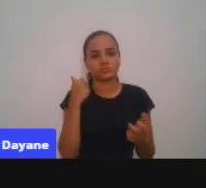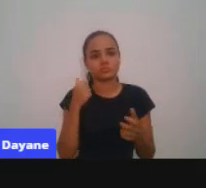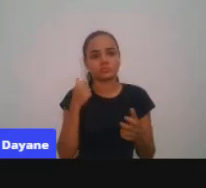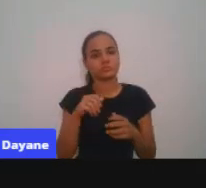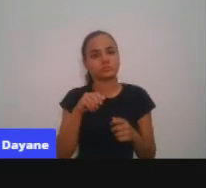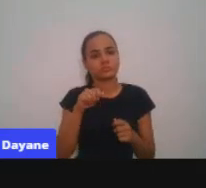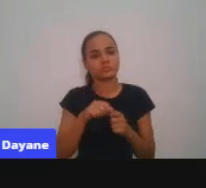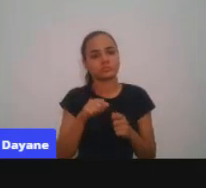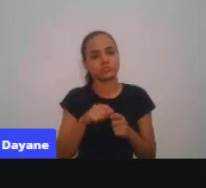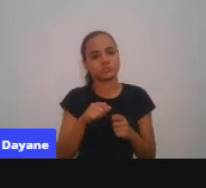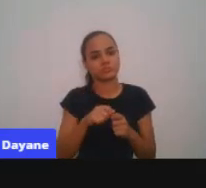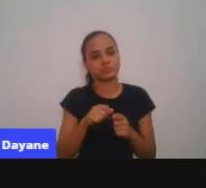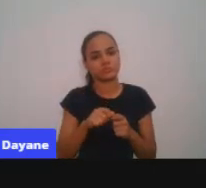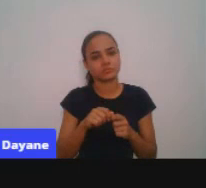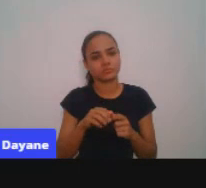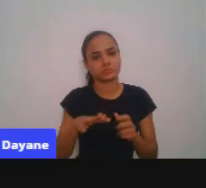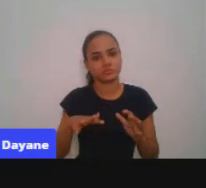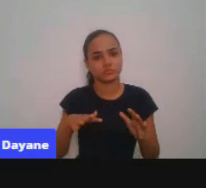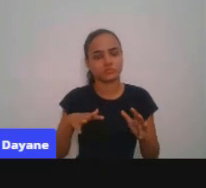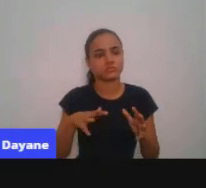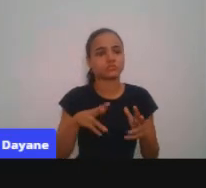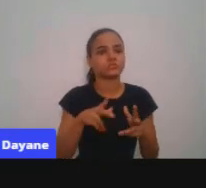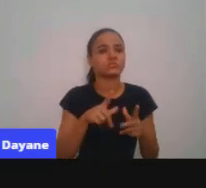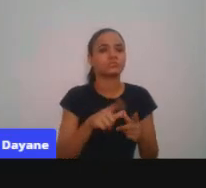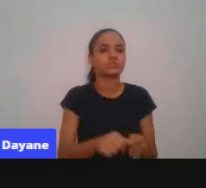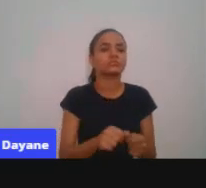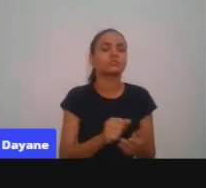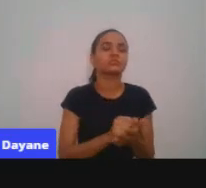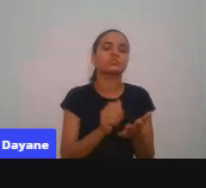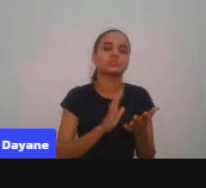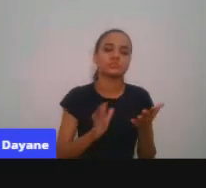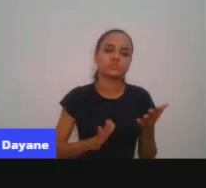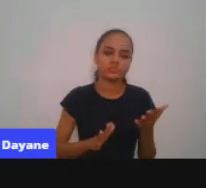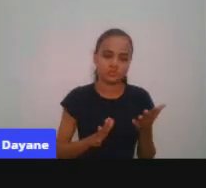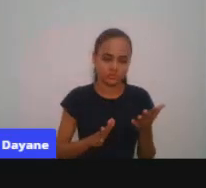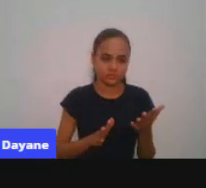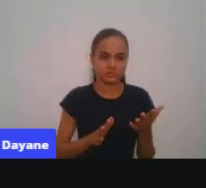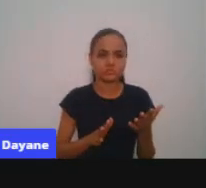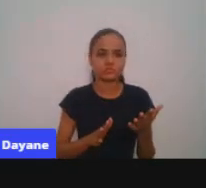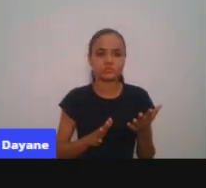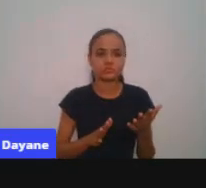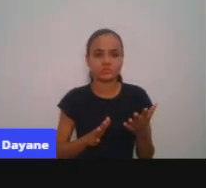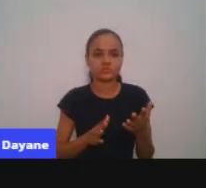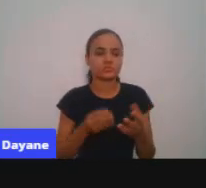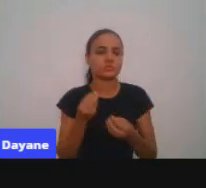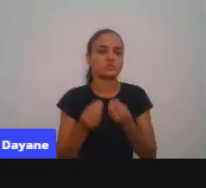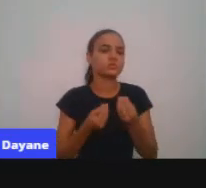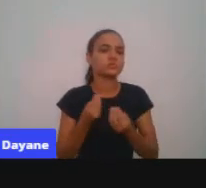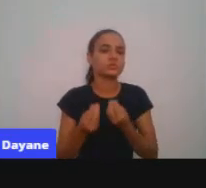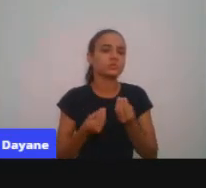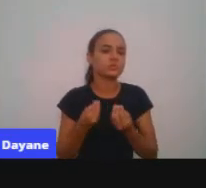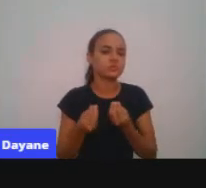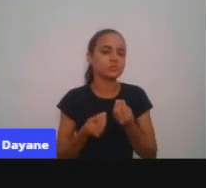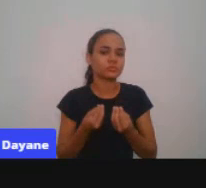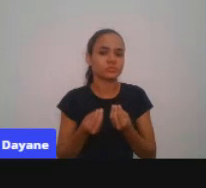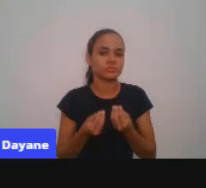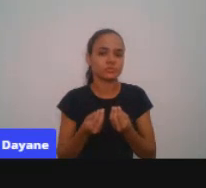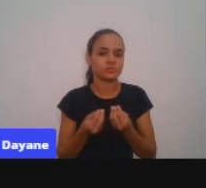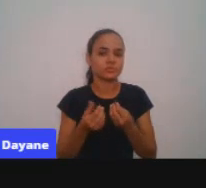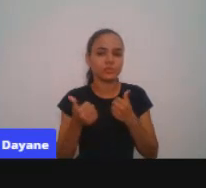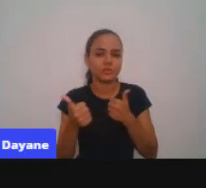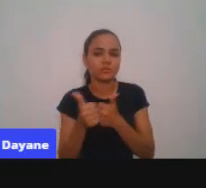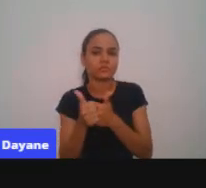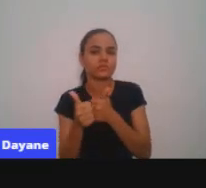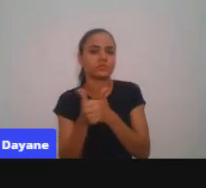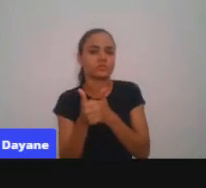que será? Né? Será que eu tenho como me aproximar, e daí me aproximar mesmo distante, né? Mesmo estando distante dela, para saber o que